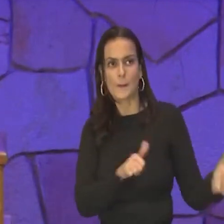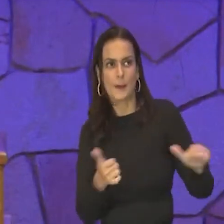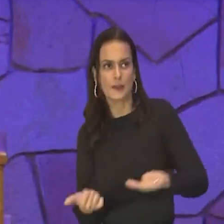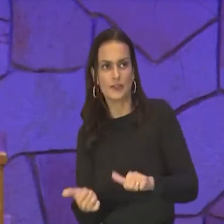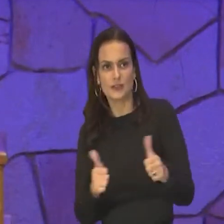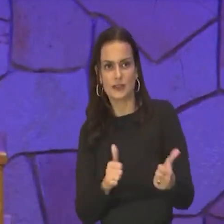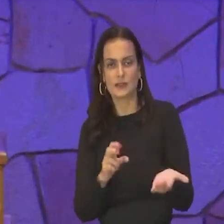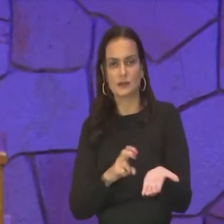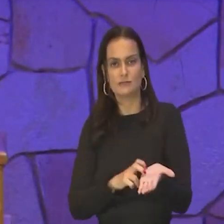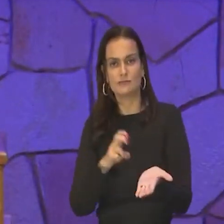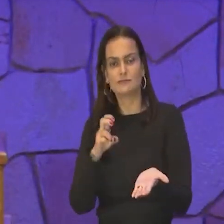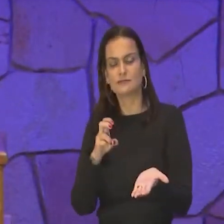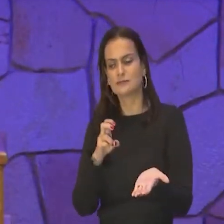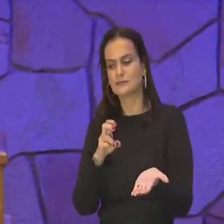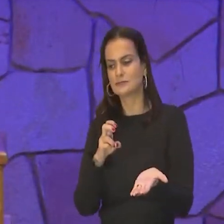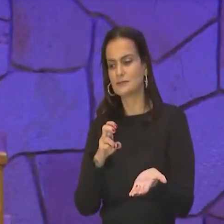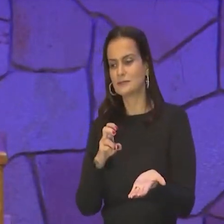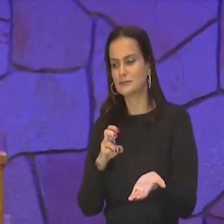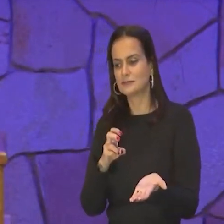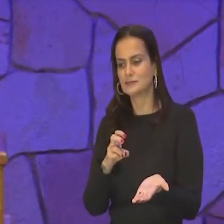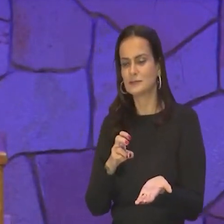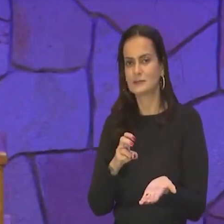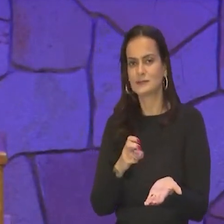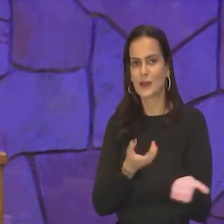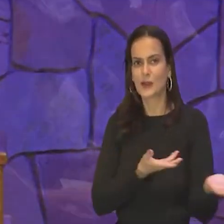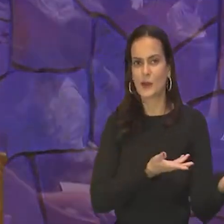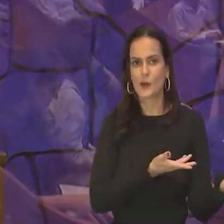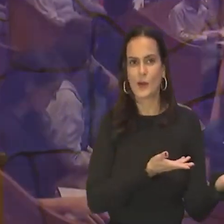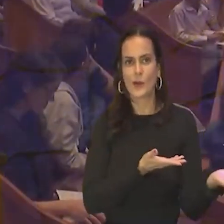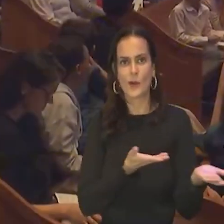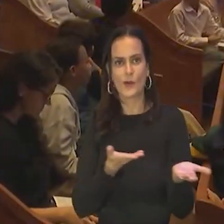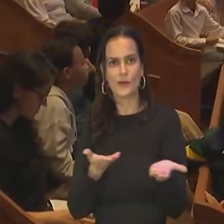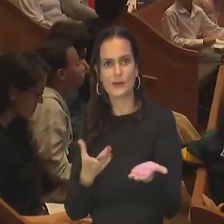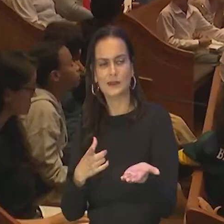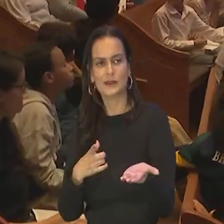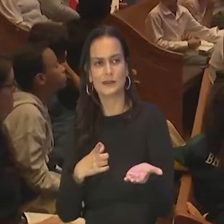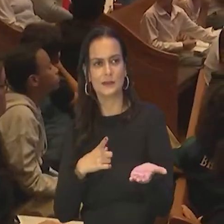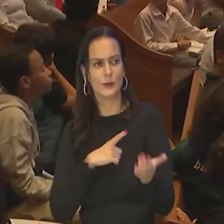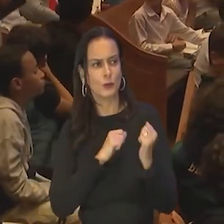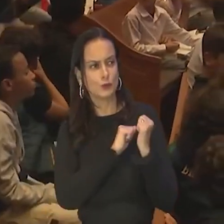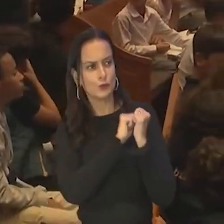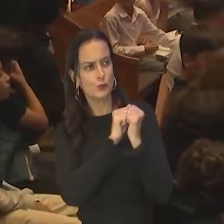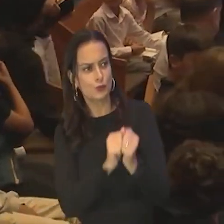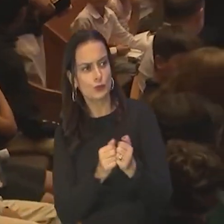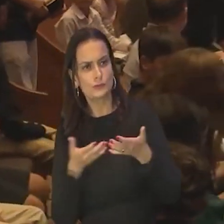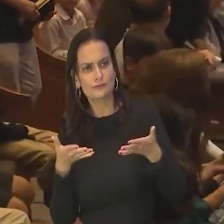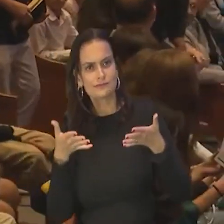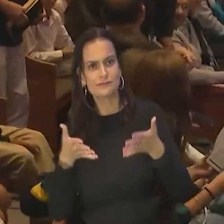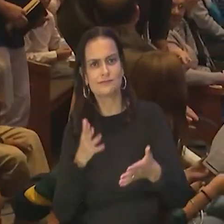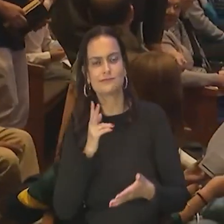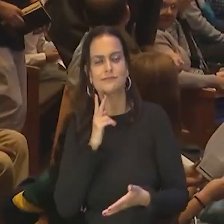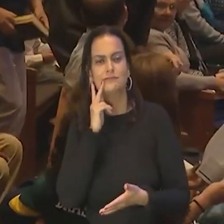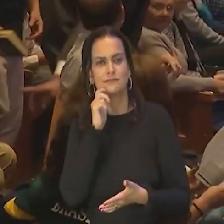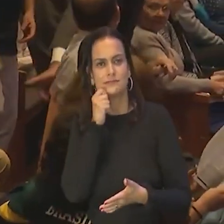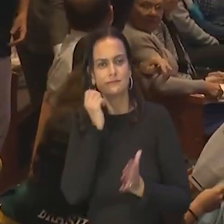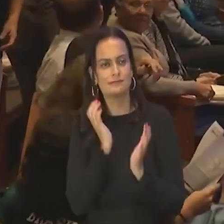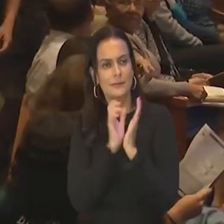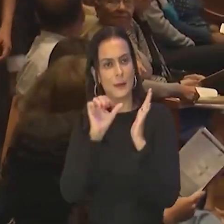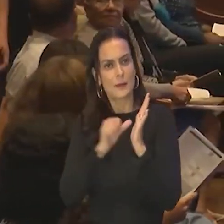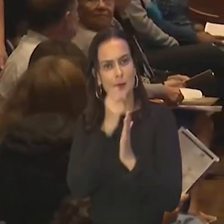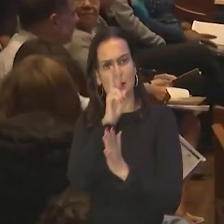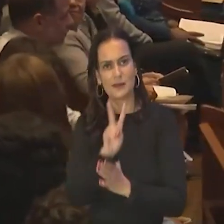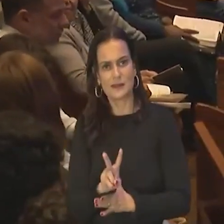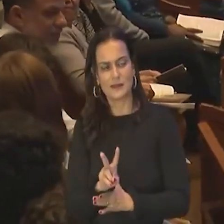pela manhã, e nós convidamos para estarem aqui conosco, participando da ceia do Senhor pela primeira vez.